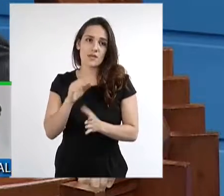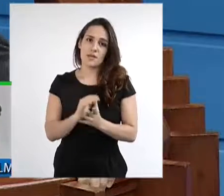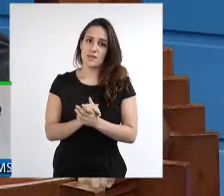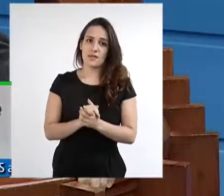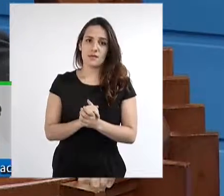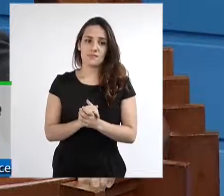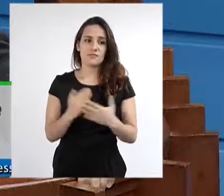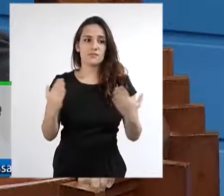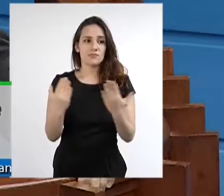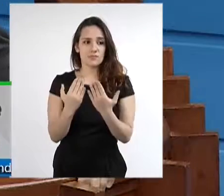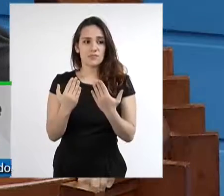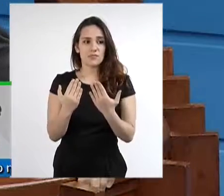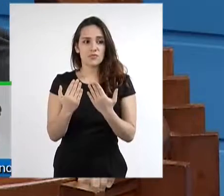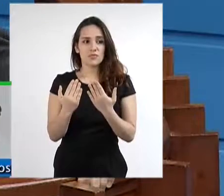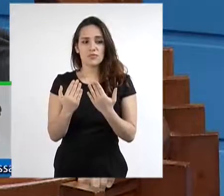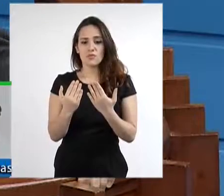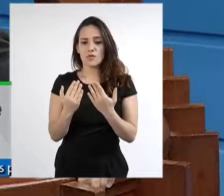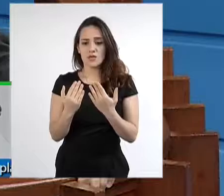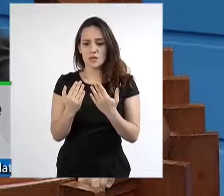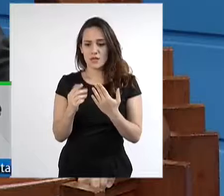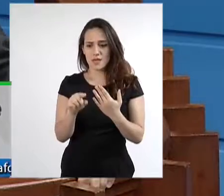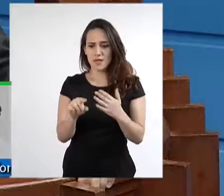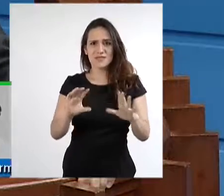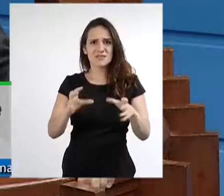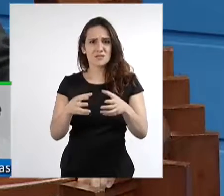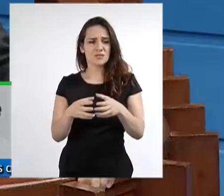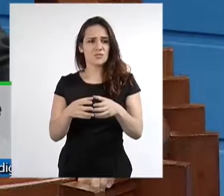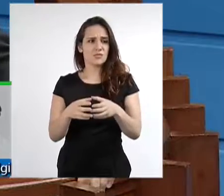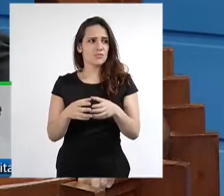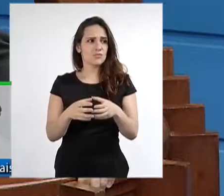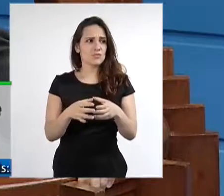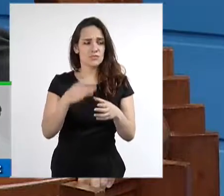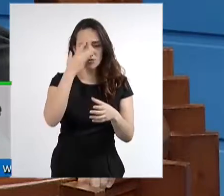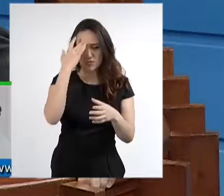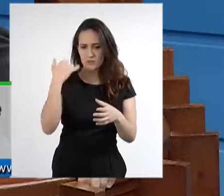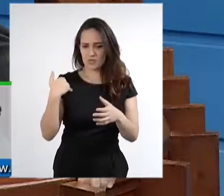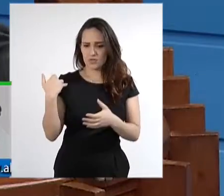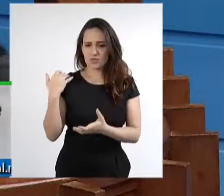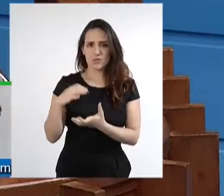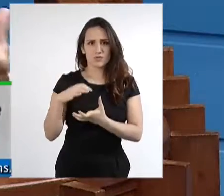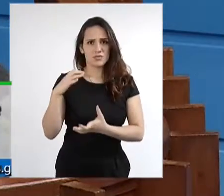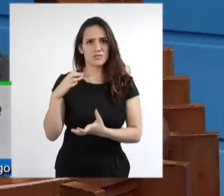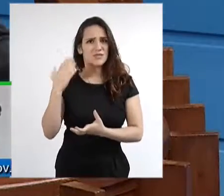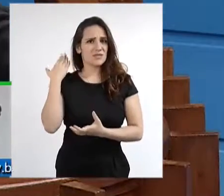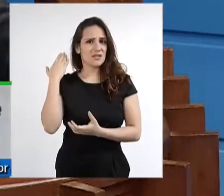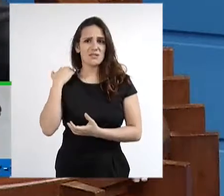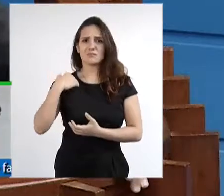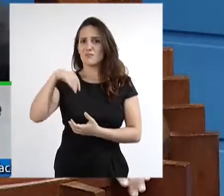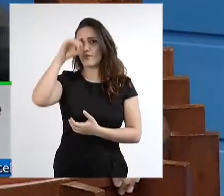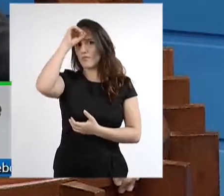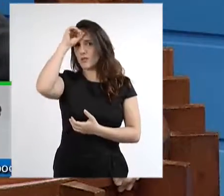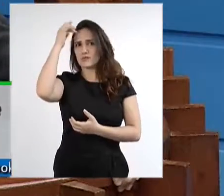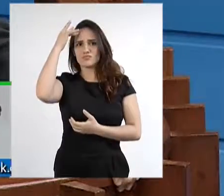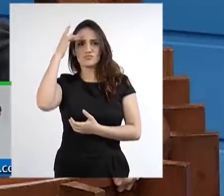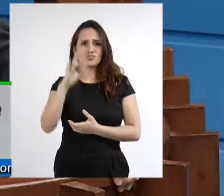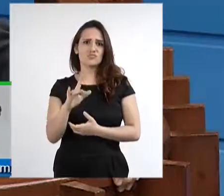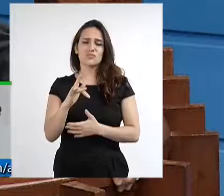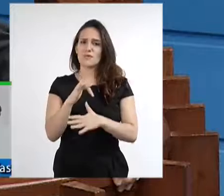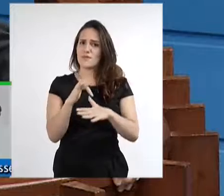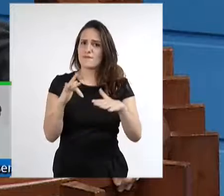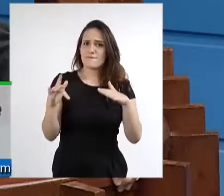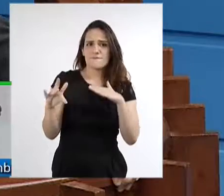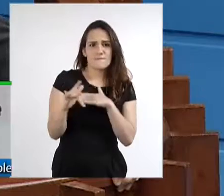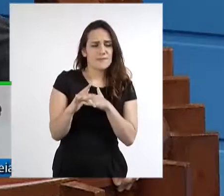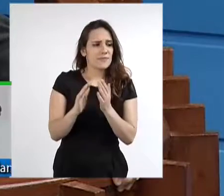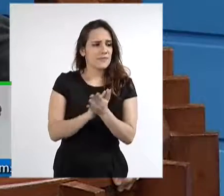essa geração de idosos que, na sua época, não tinha acesso aos meios